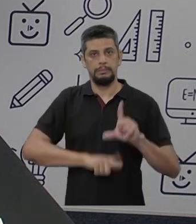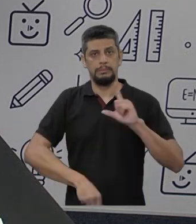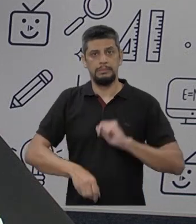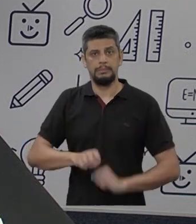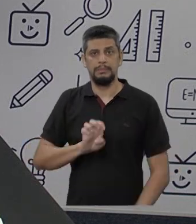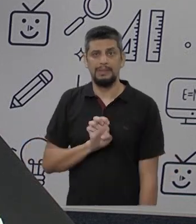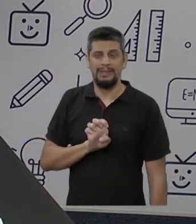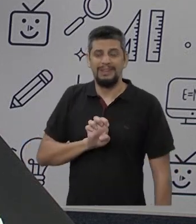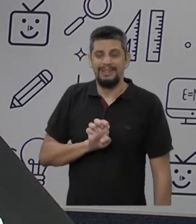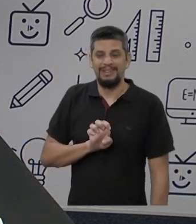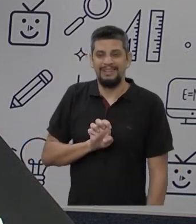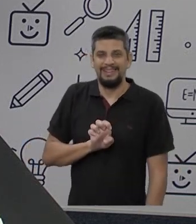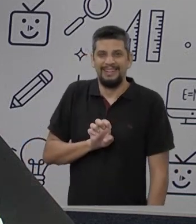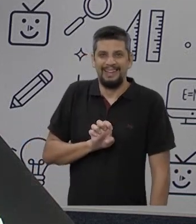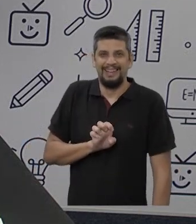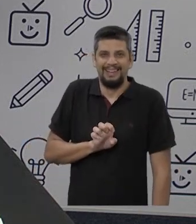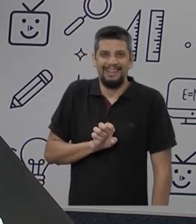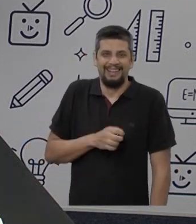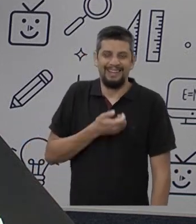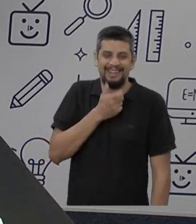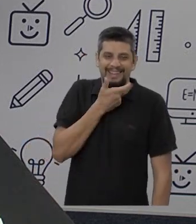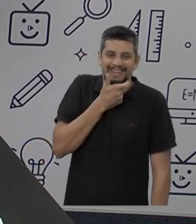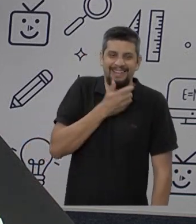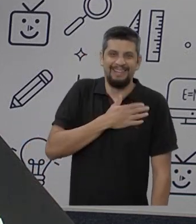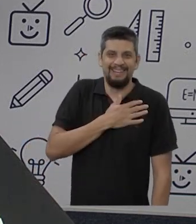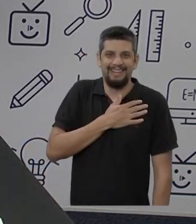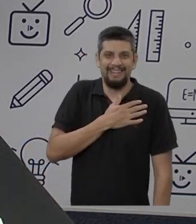e a letra E.